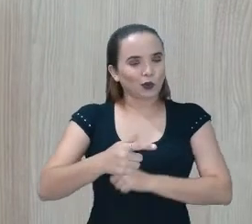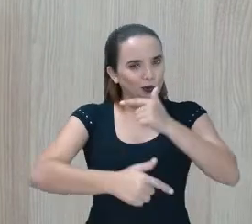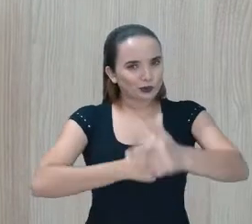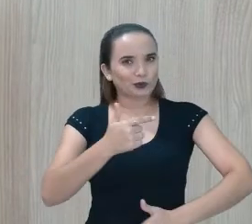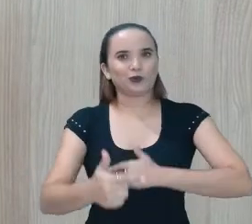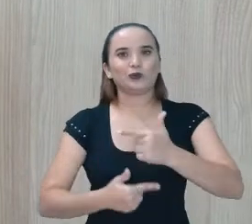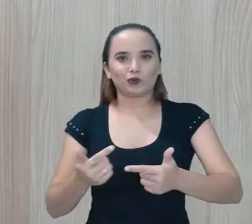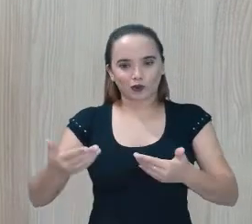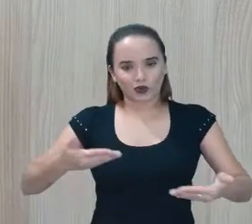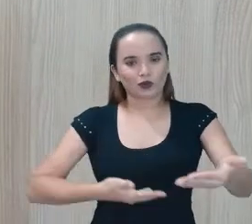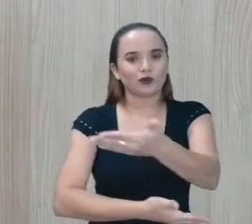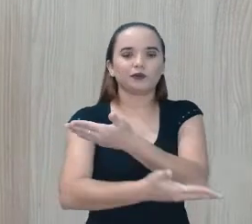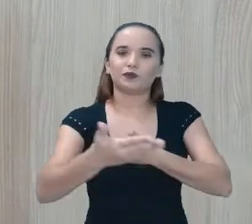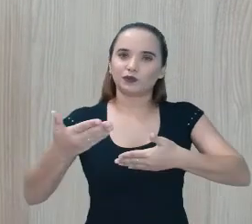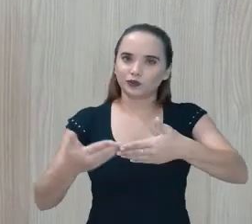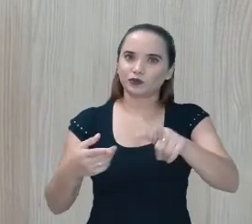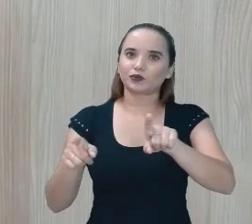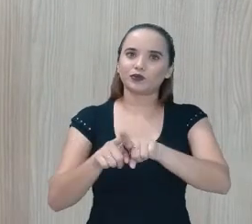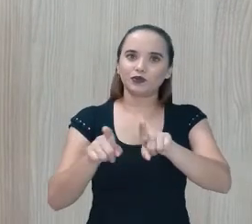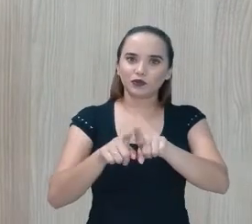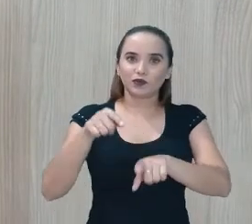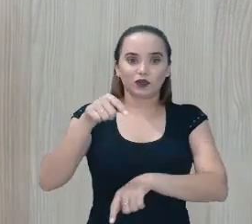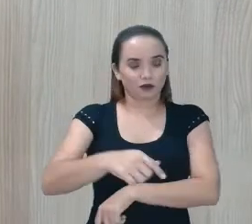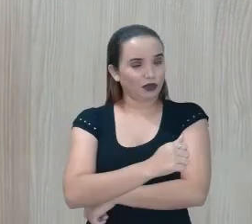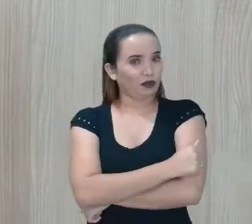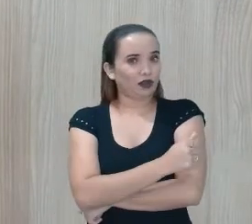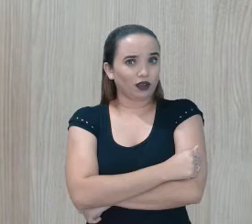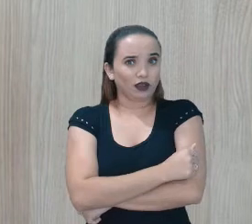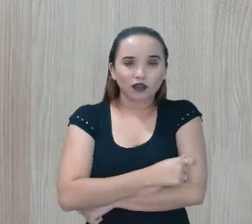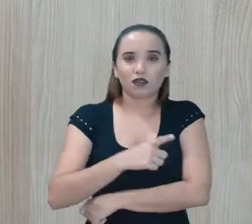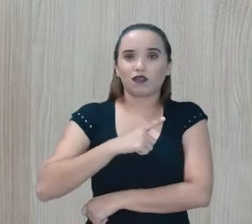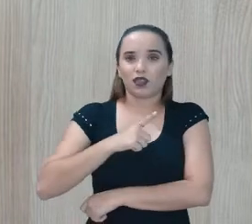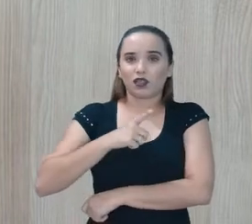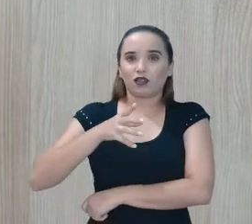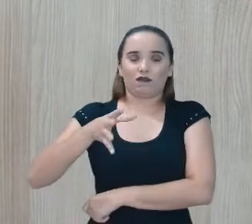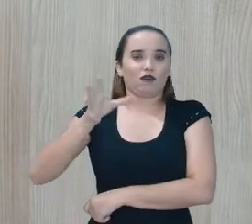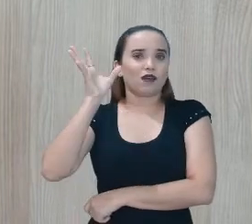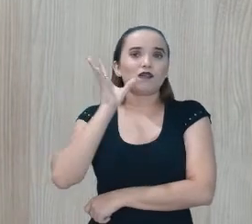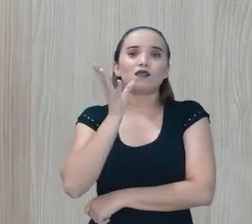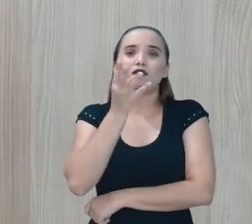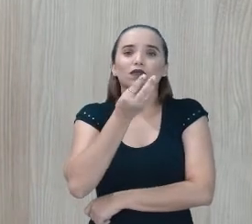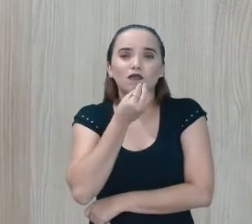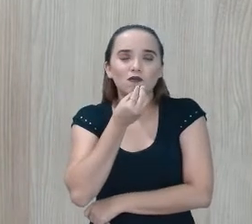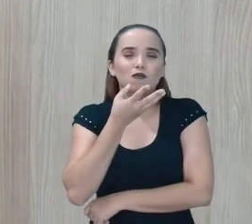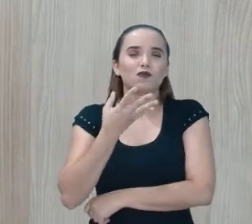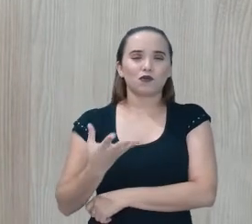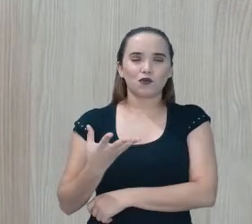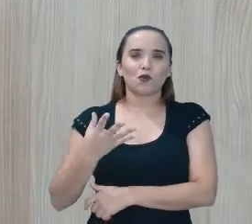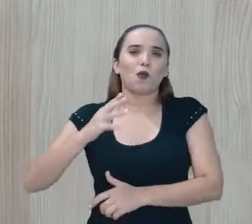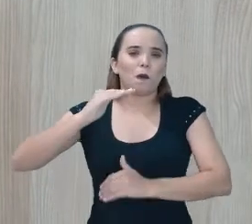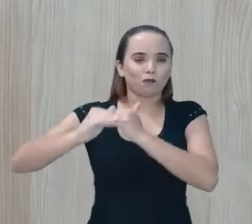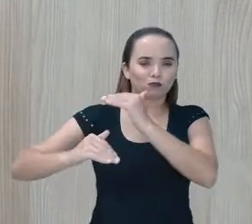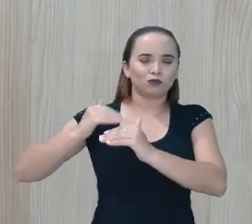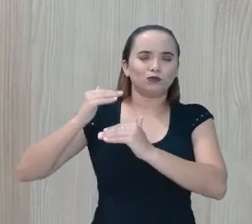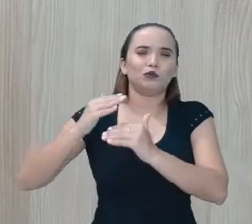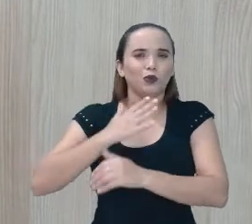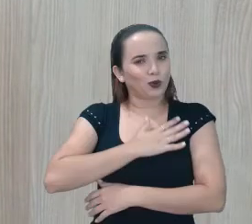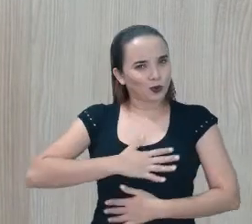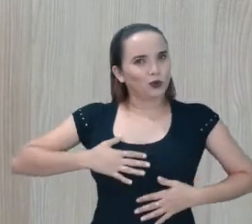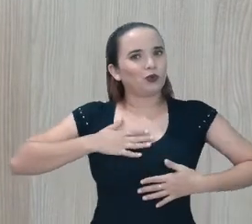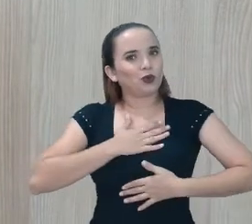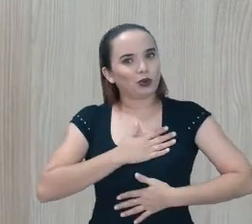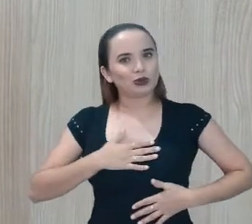e muito mais ainda essa criança que vai adquirir essas habilidades, esses conhecimentos, de uma forma